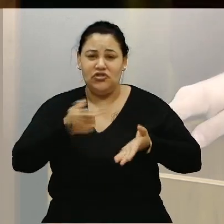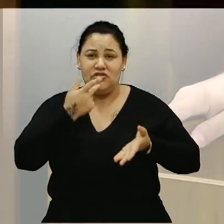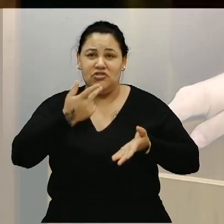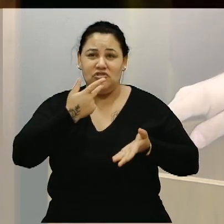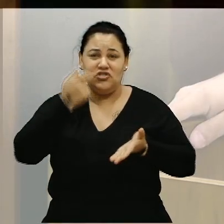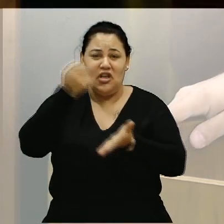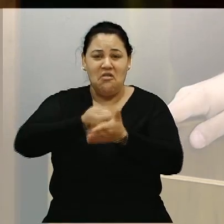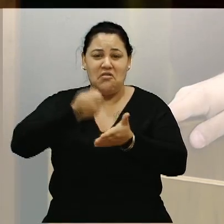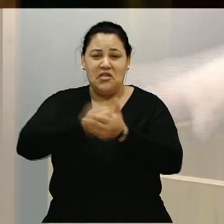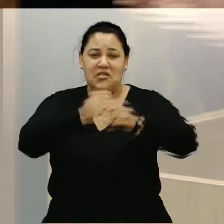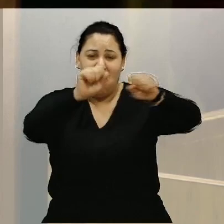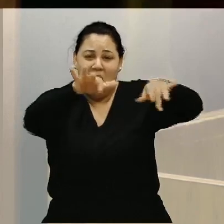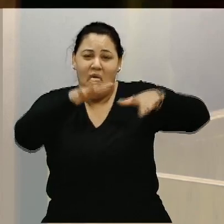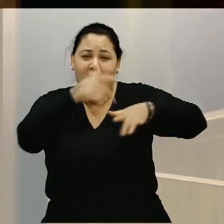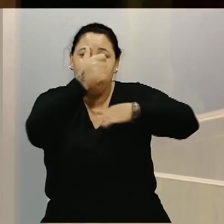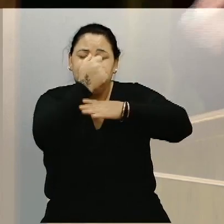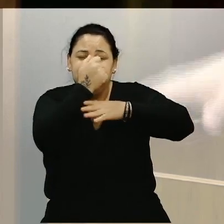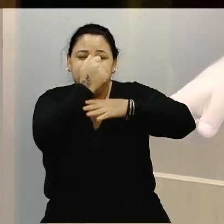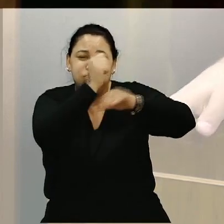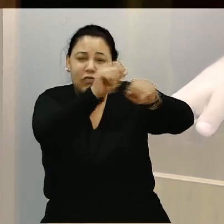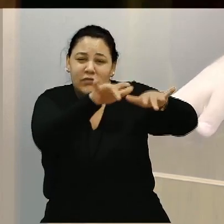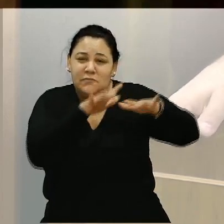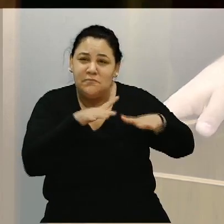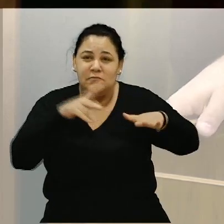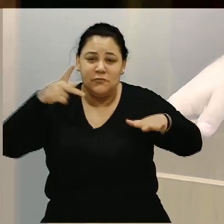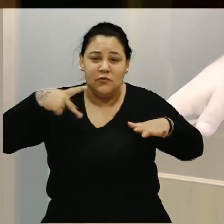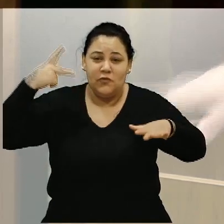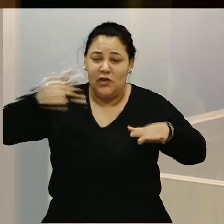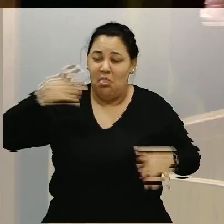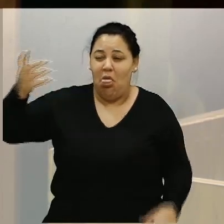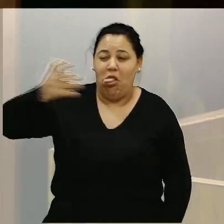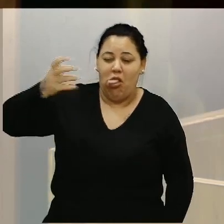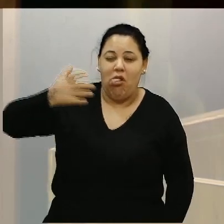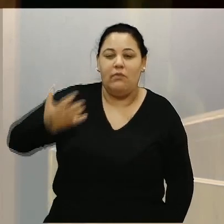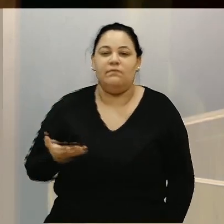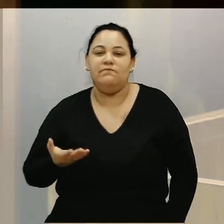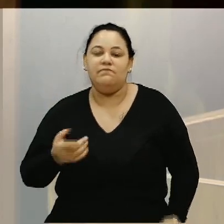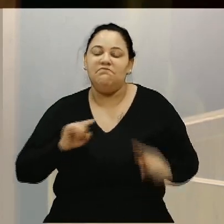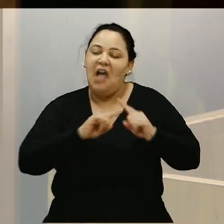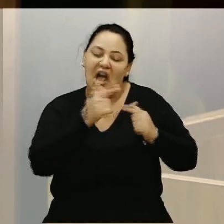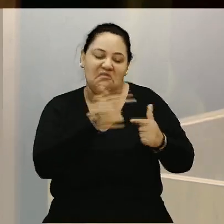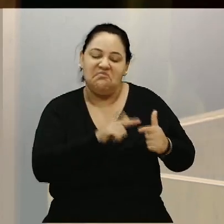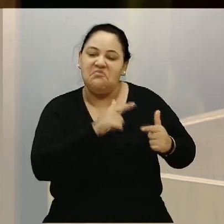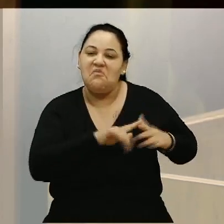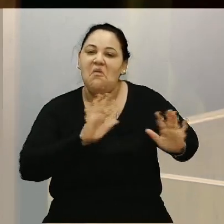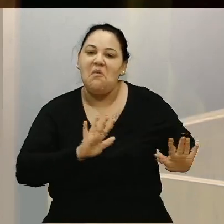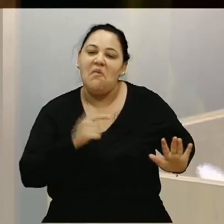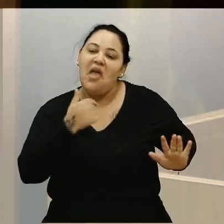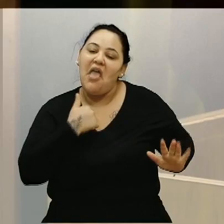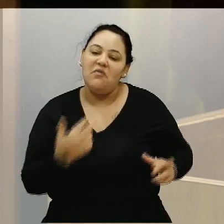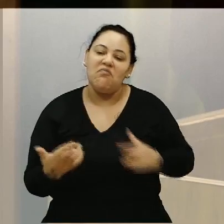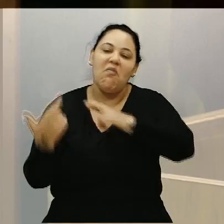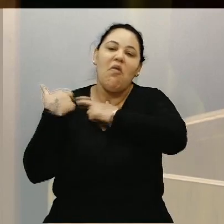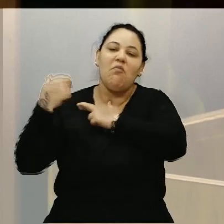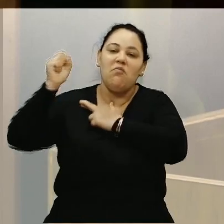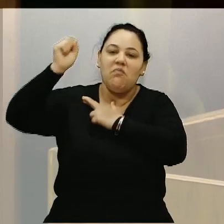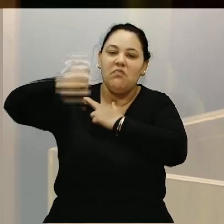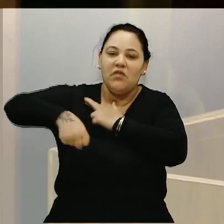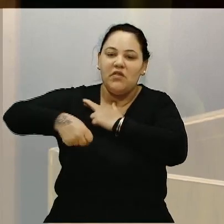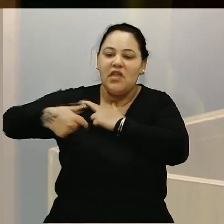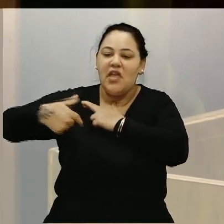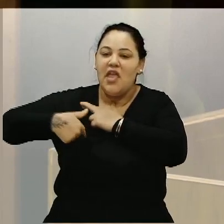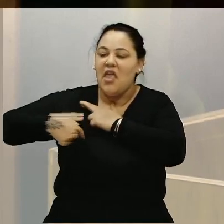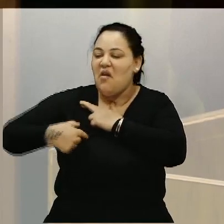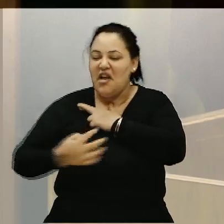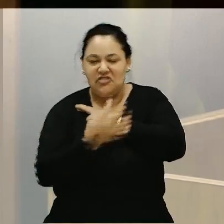cheio, com o vereador incitando, inclusive. Mas não tem problema. Eu sou responsável. Admiro